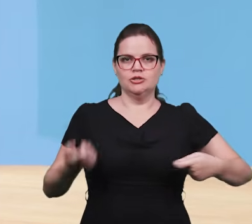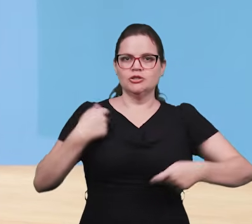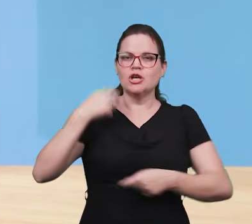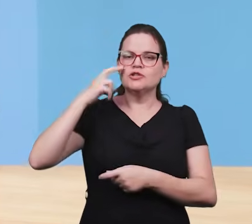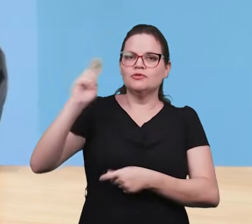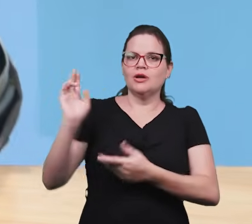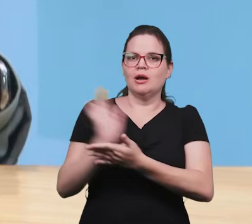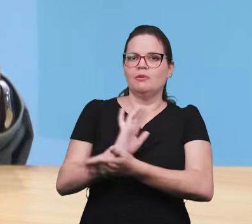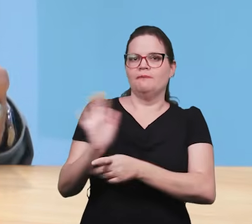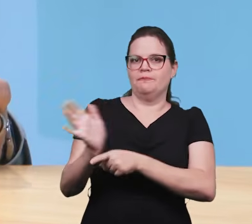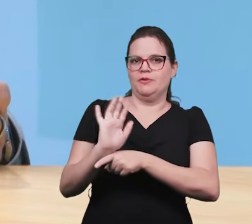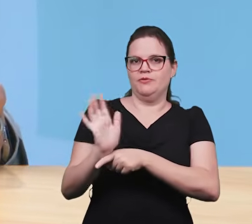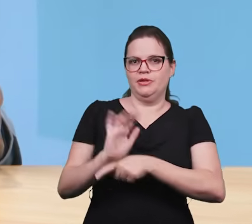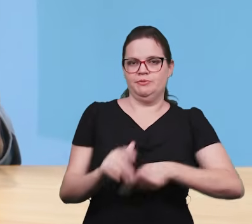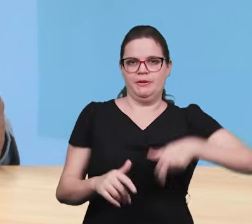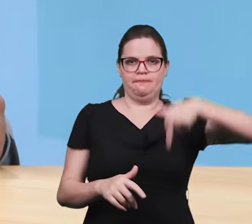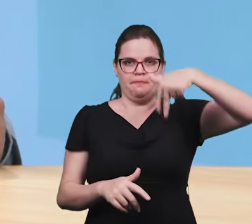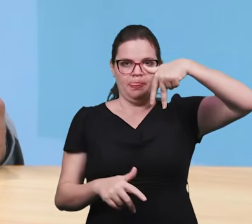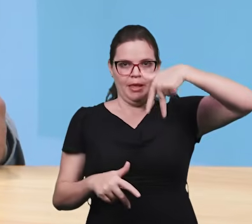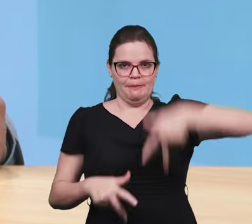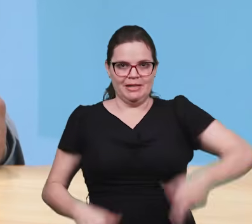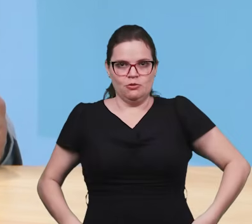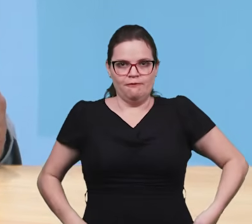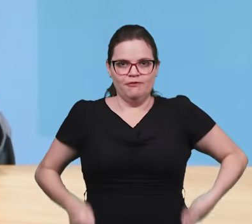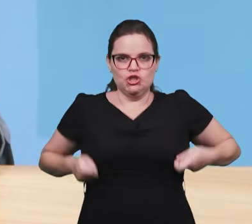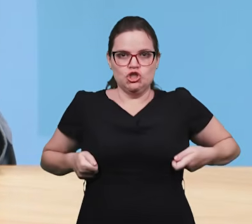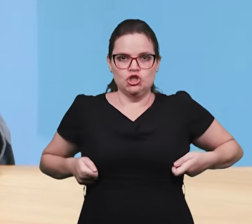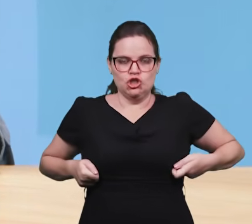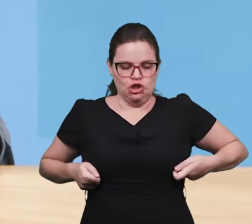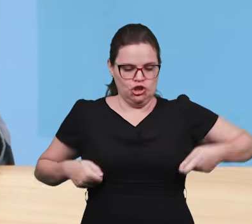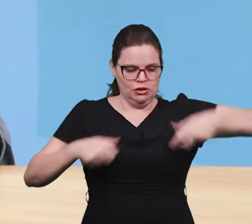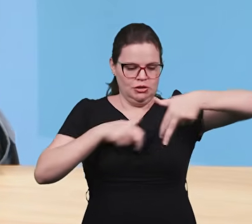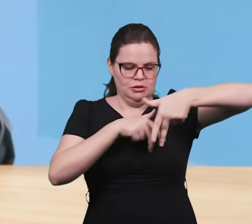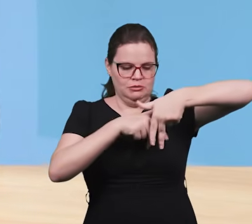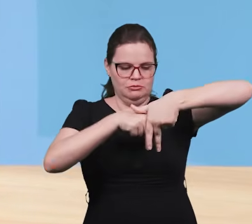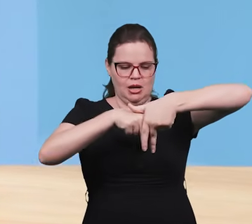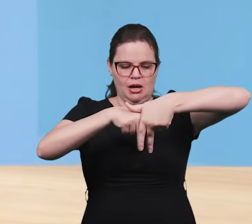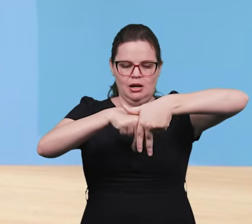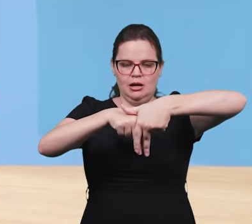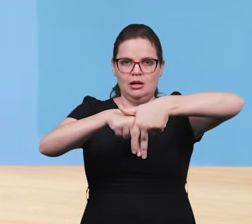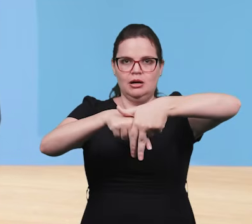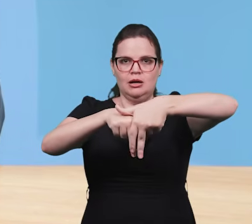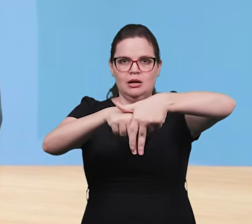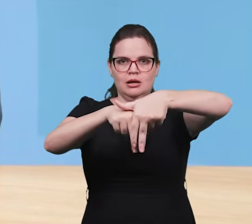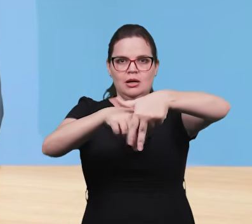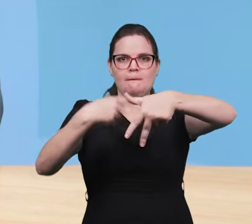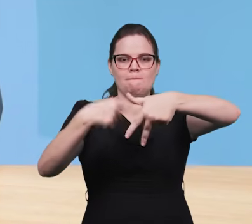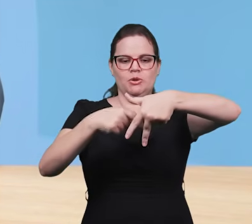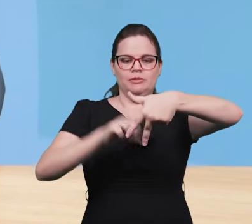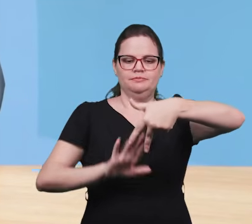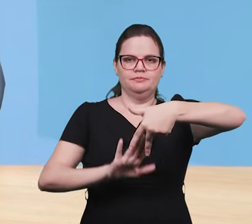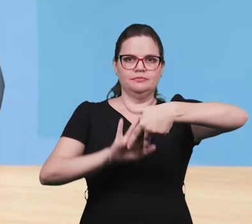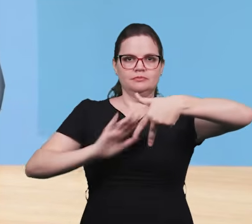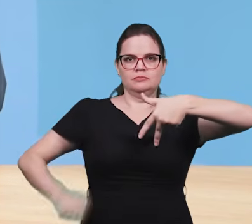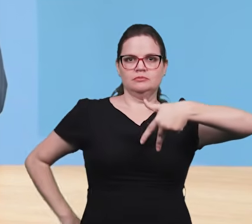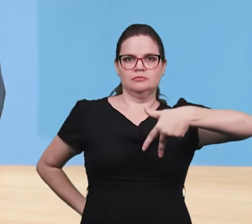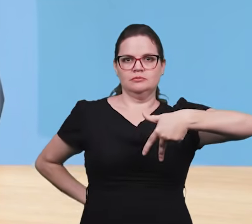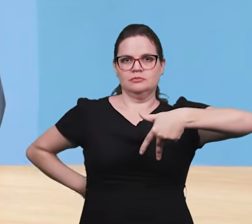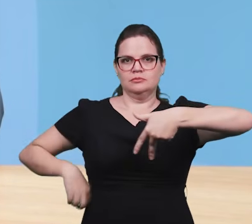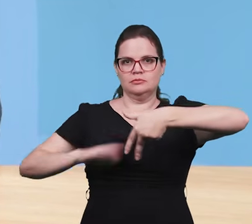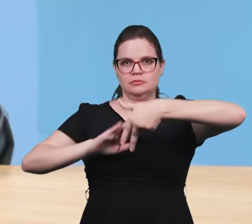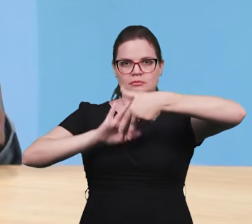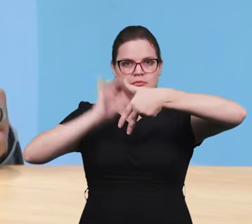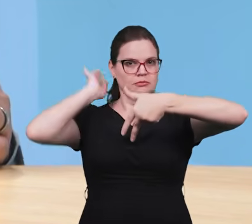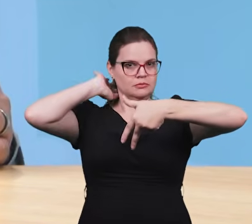vídeos, a pessoa veste efetivamente o exoesqueleto, e aquele exoesqueleto ele vai captar os sinais que vão vir do